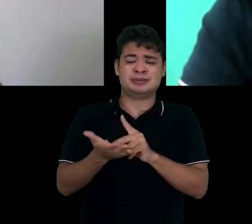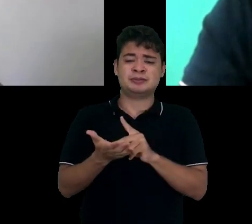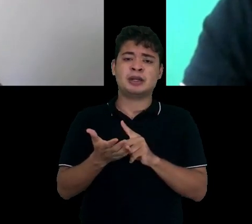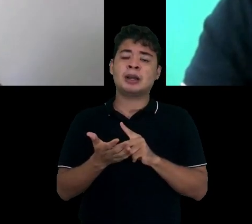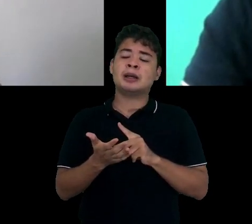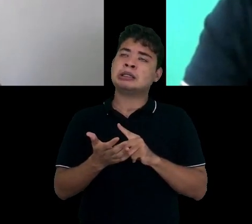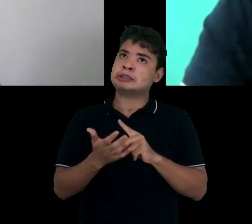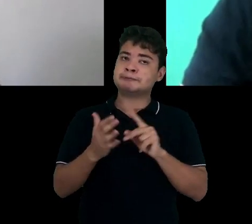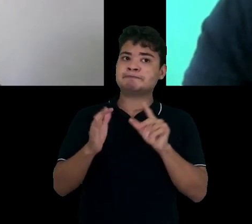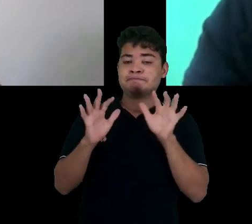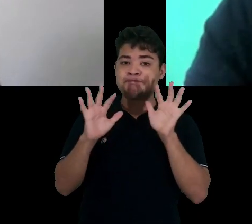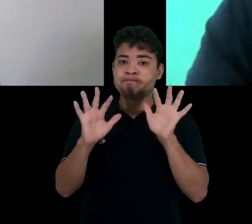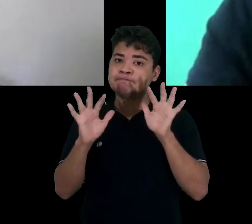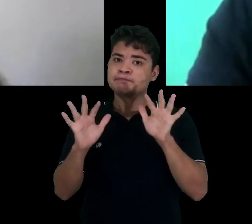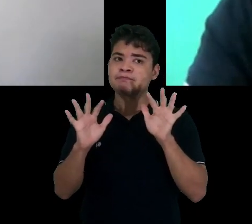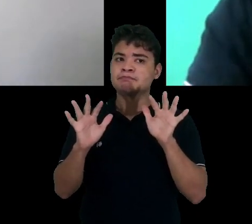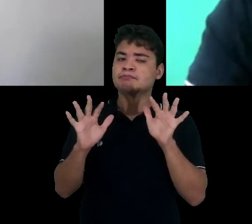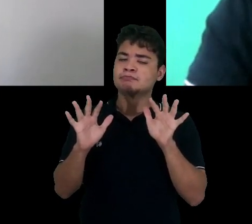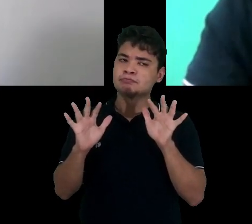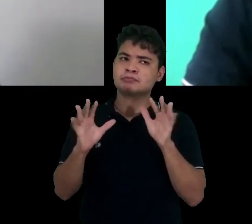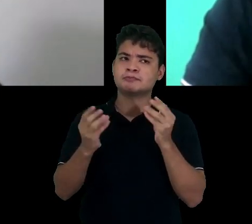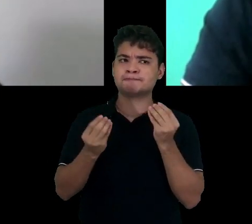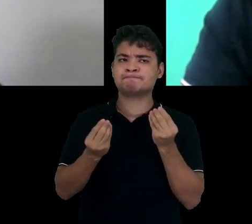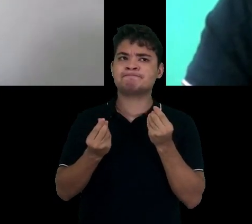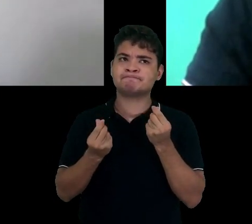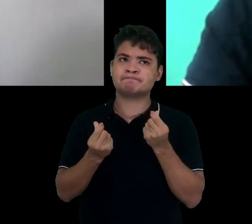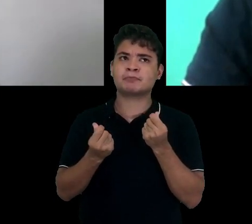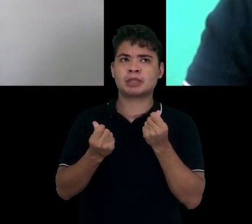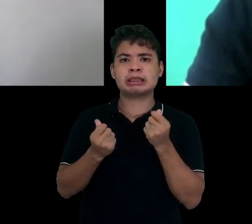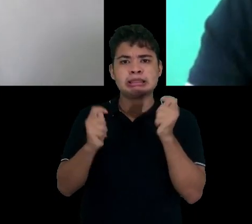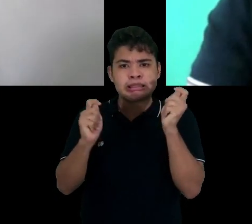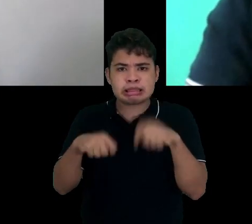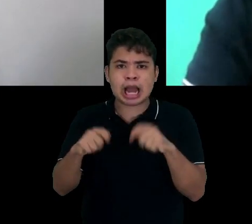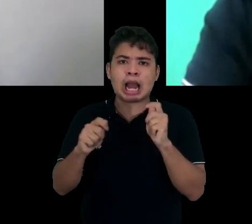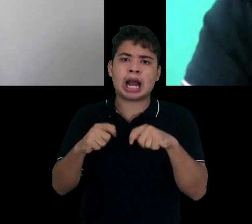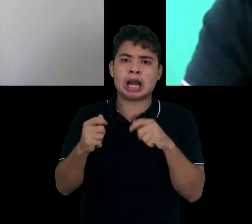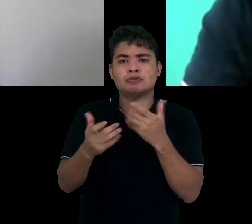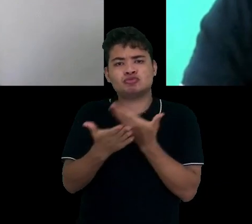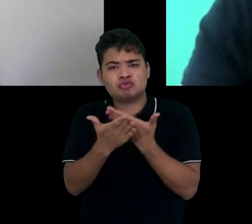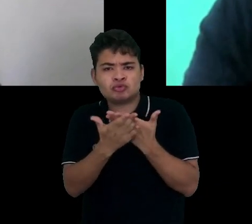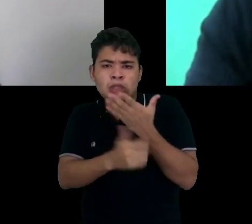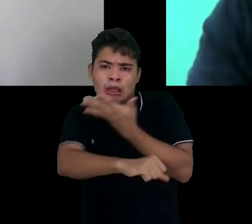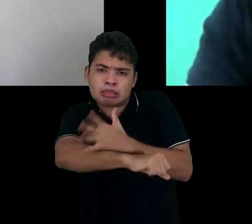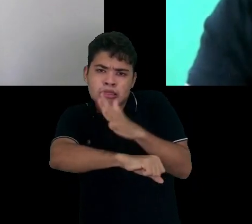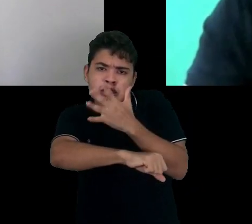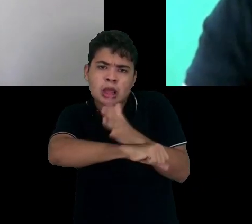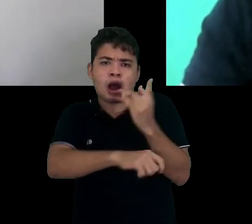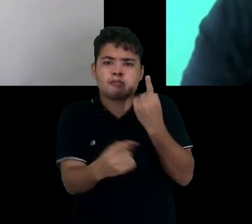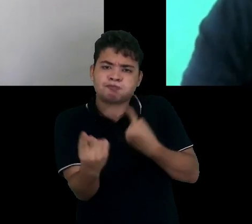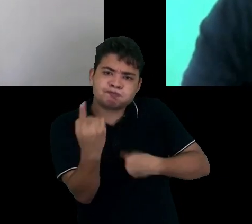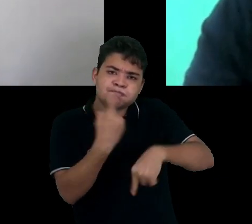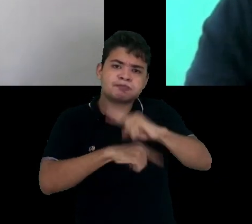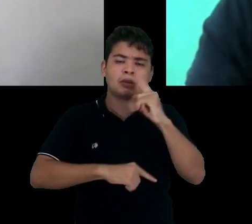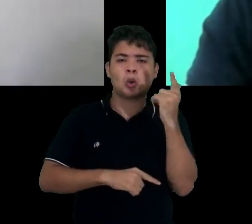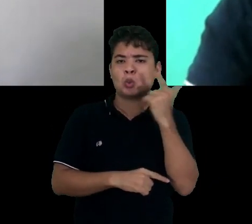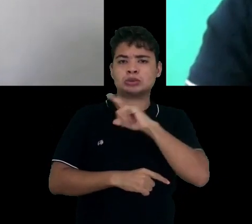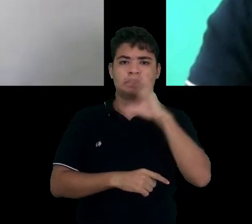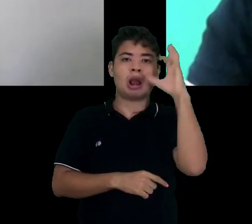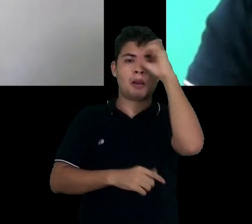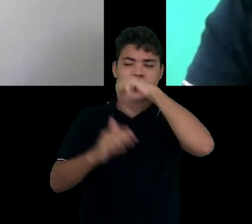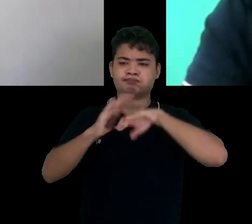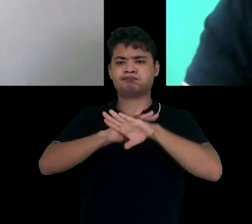difícil. Mas é uma coisa, assim, superável. Com muito treino, a gente